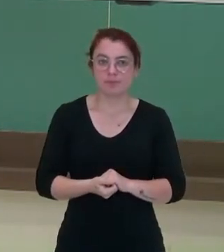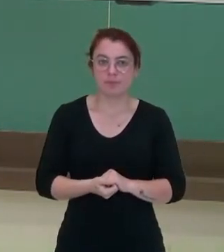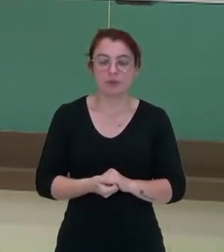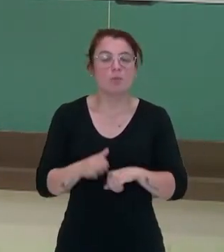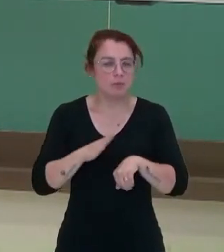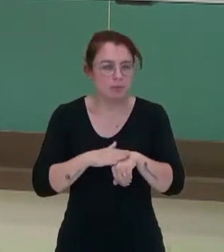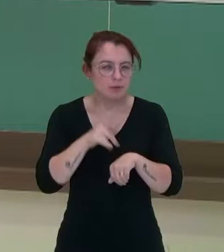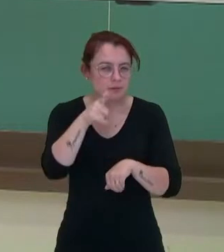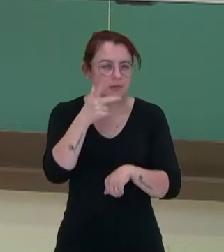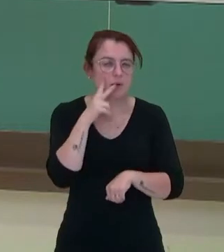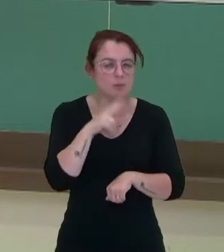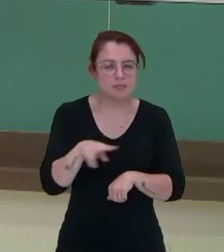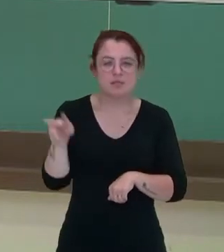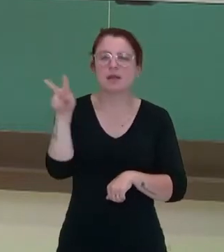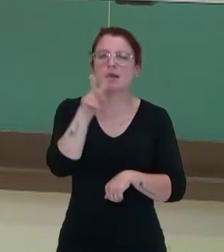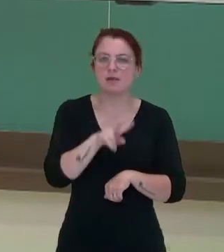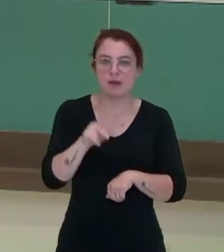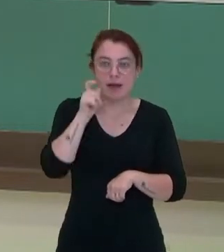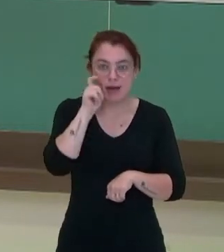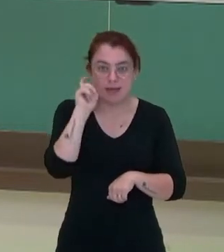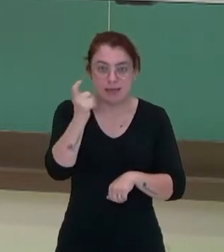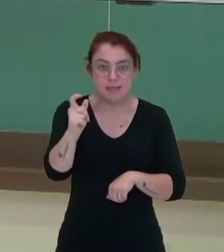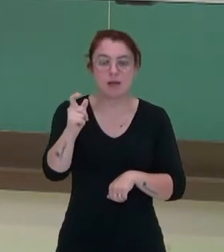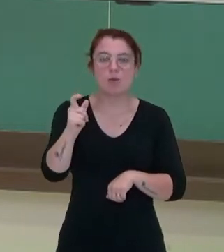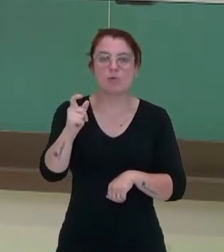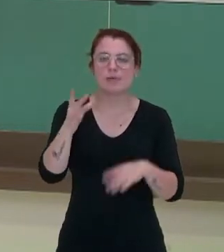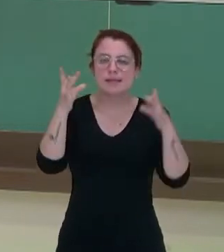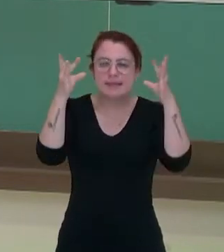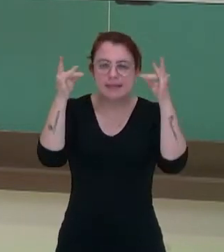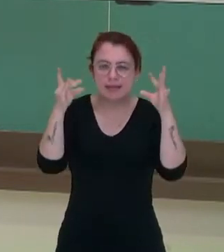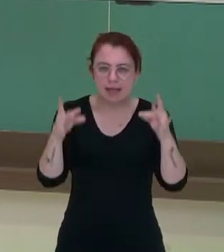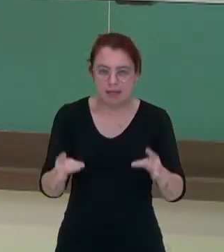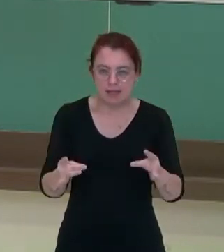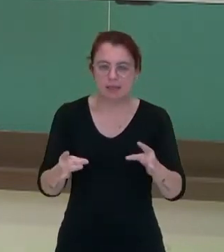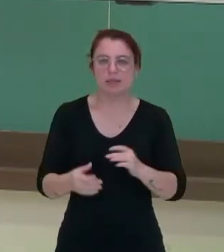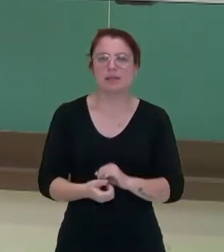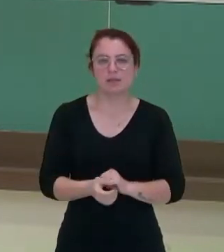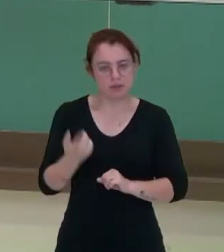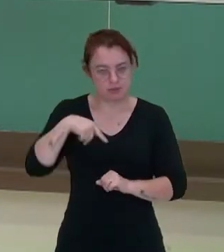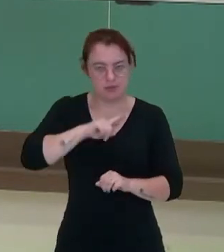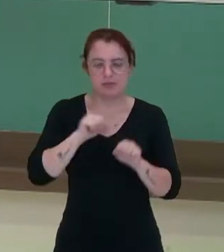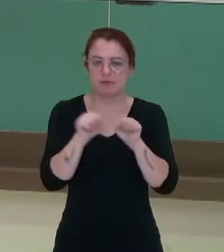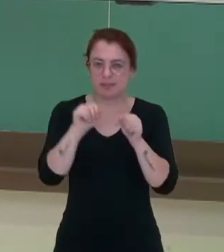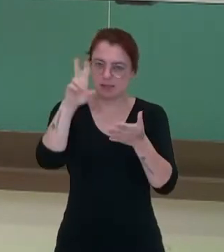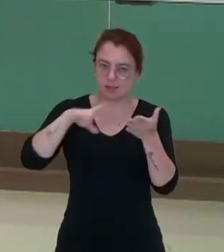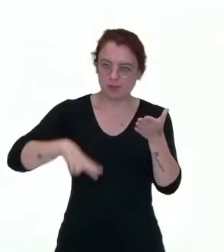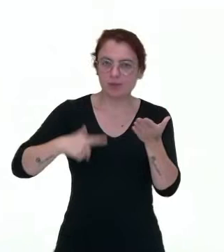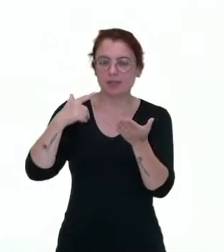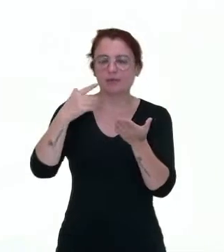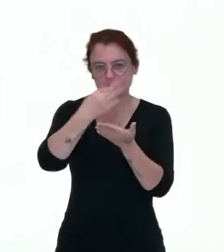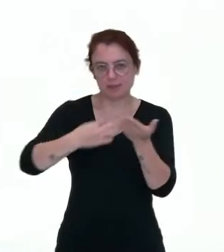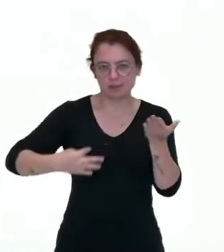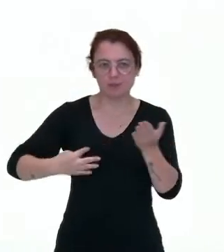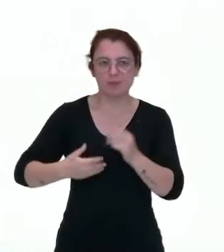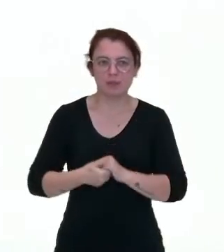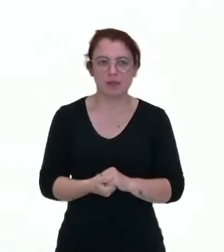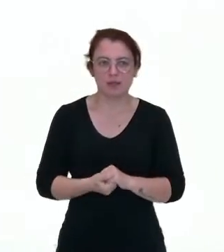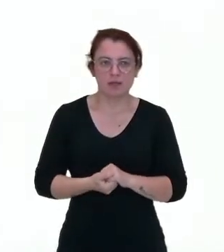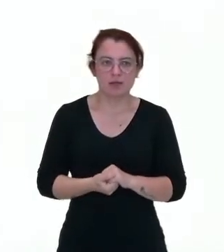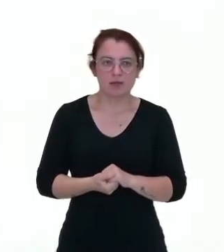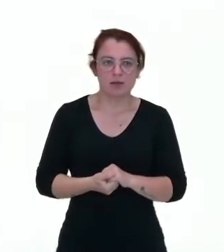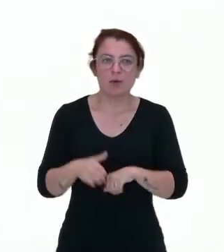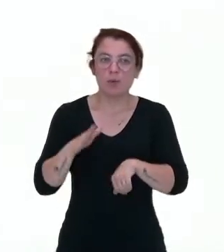observa com toda atenção todos os detalhes dessa imagem, eu vou fazer a leitura do texto para você. Quando